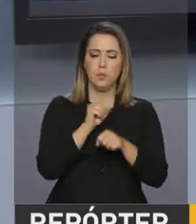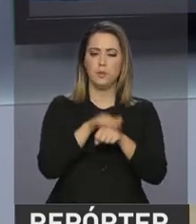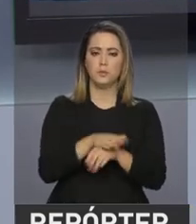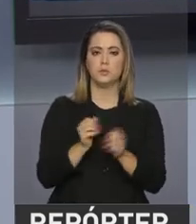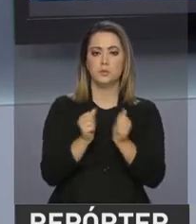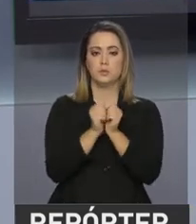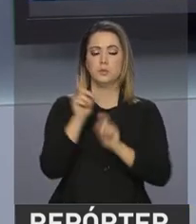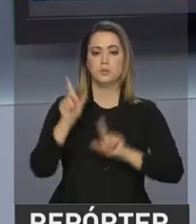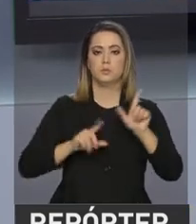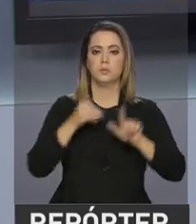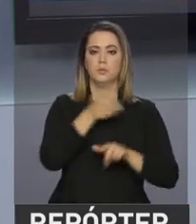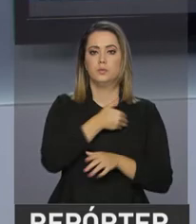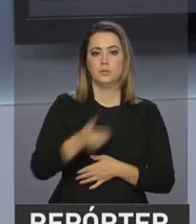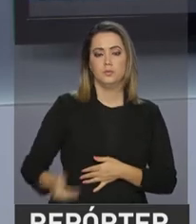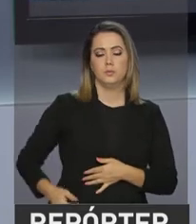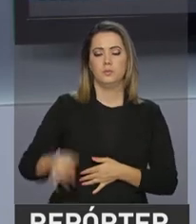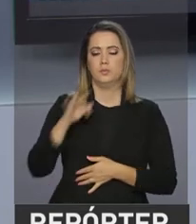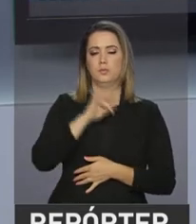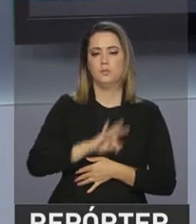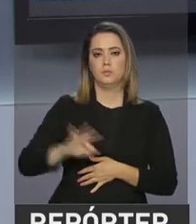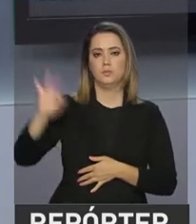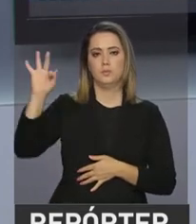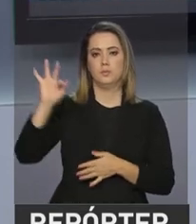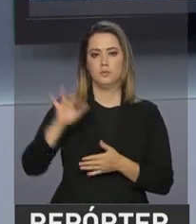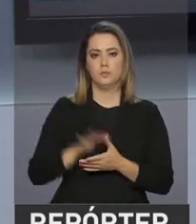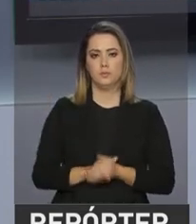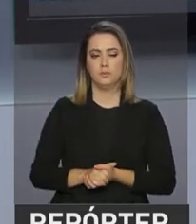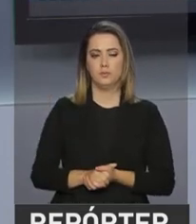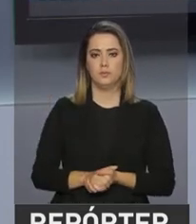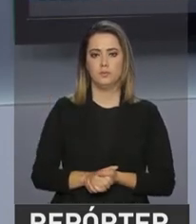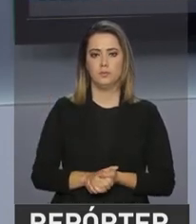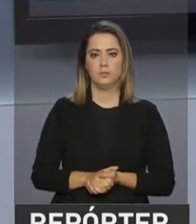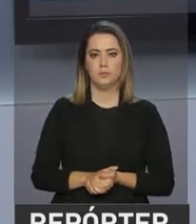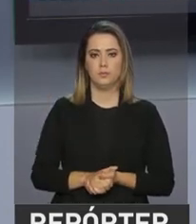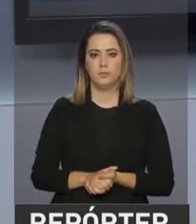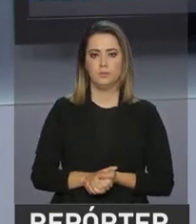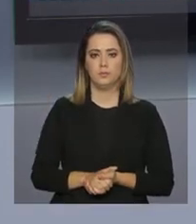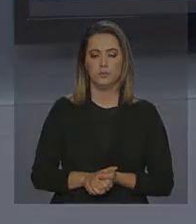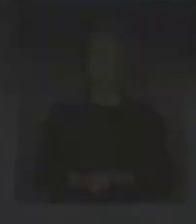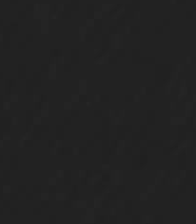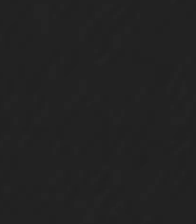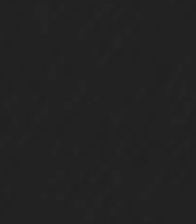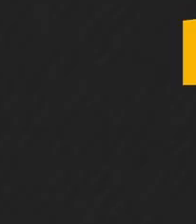boa noite para você e continue com a gente aqui na NBR, a TV do Governo Federal.